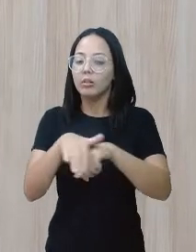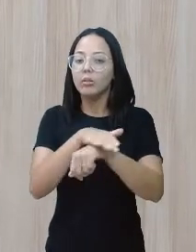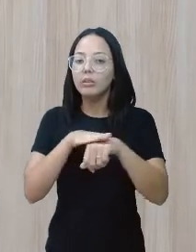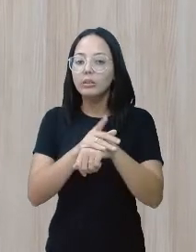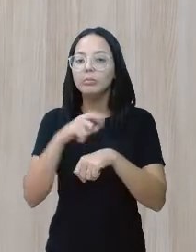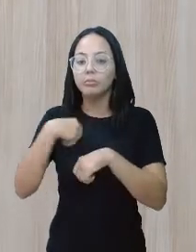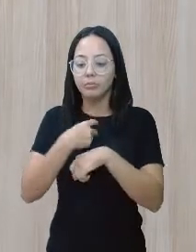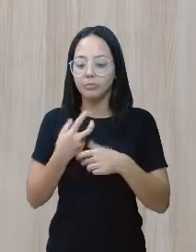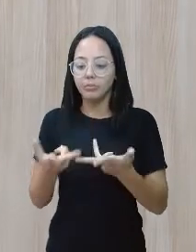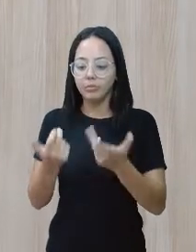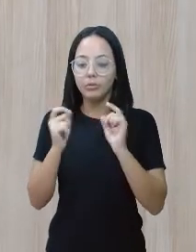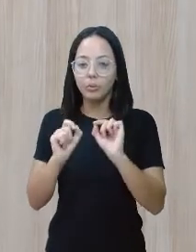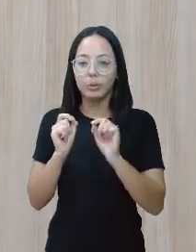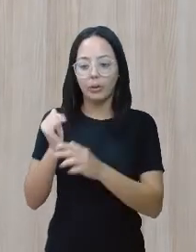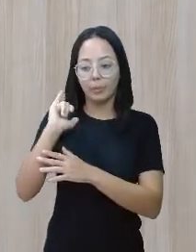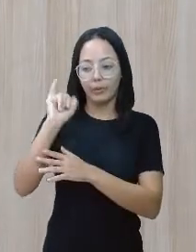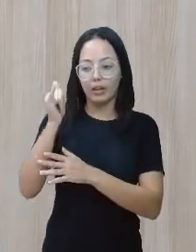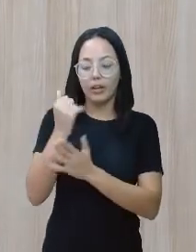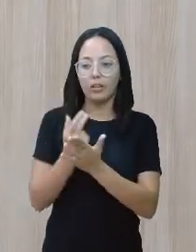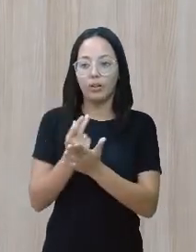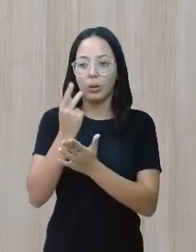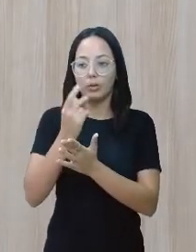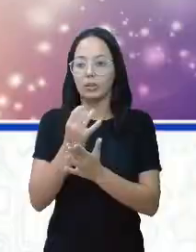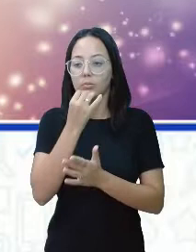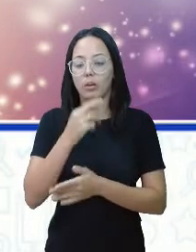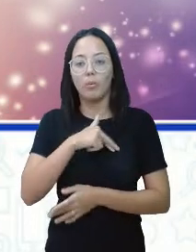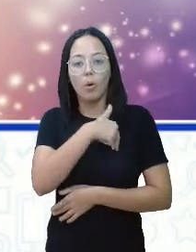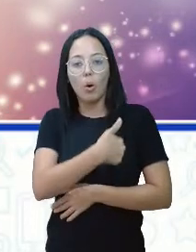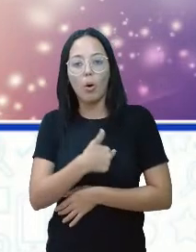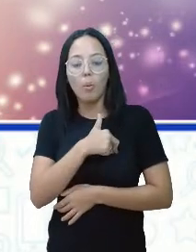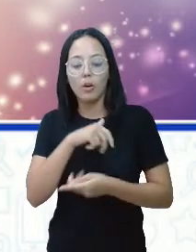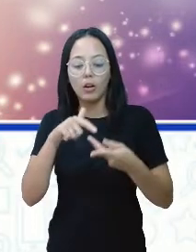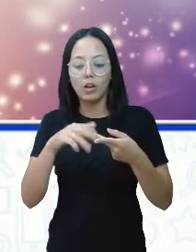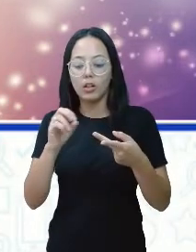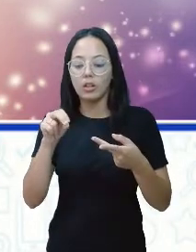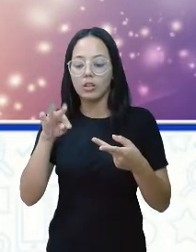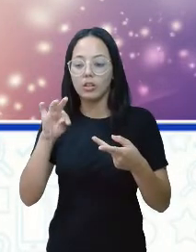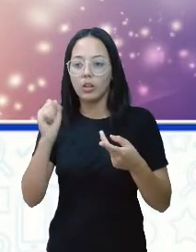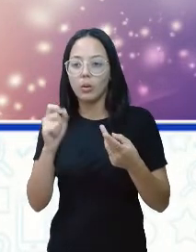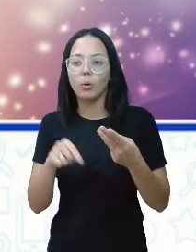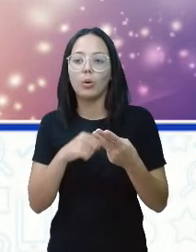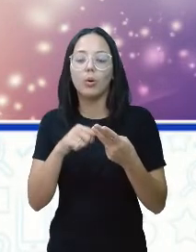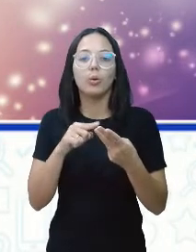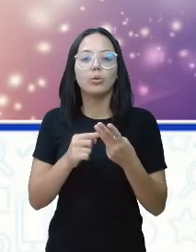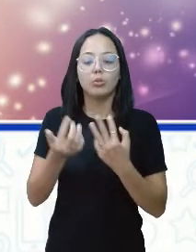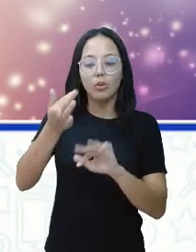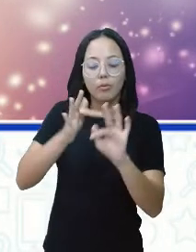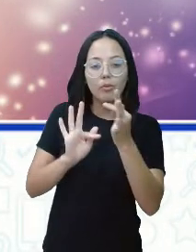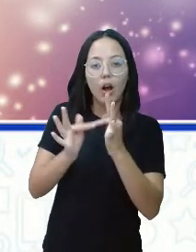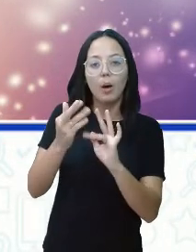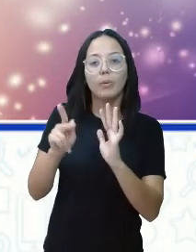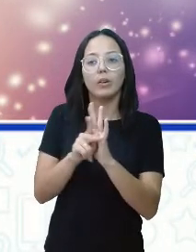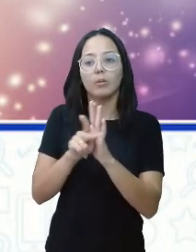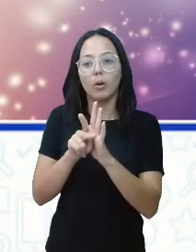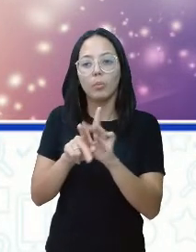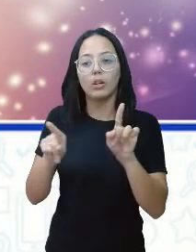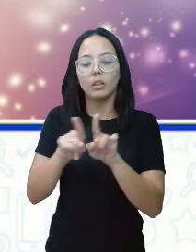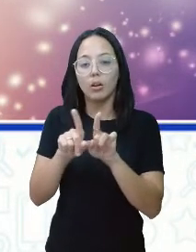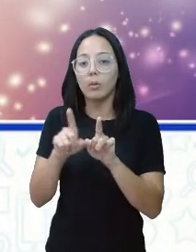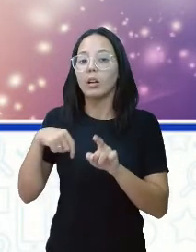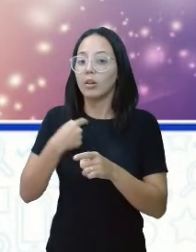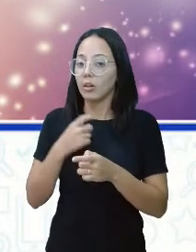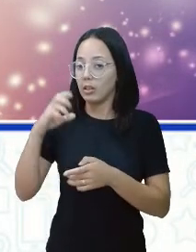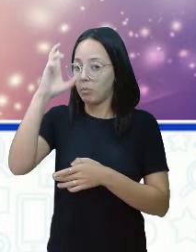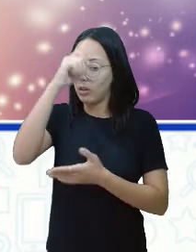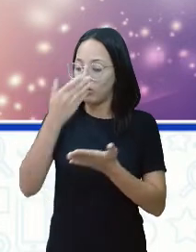viu que a narrativa acontece em romances, em contos, em crônicas, em fábulas. E a gente viu na aula